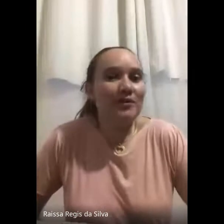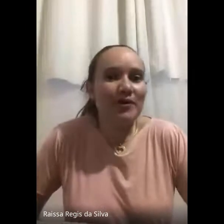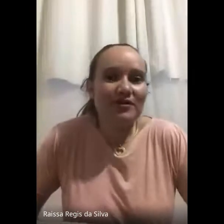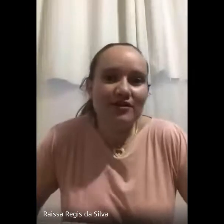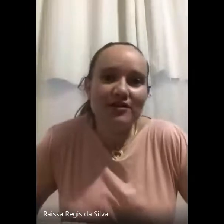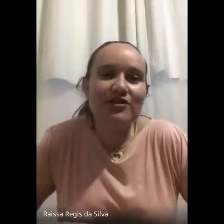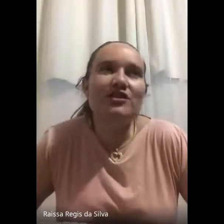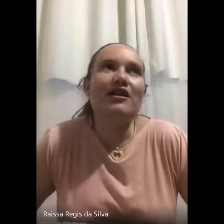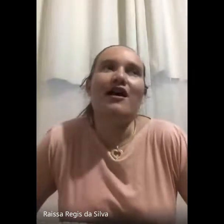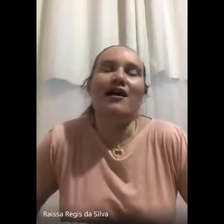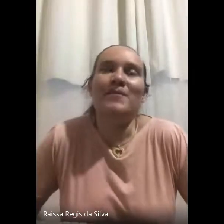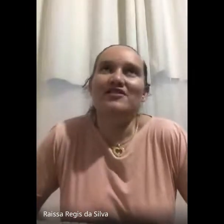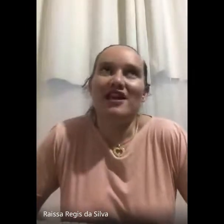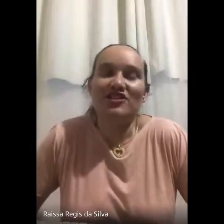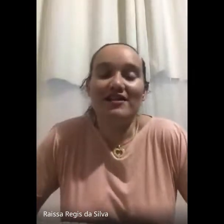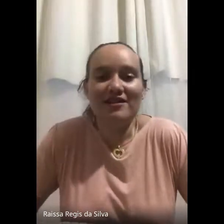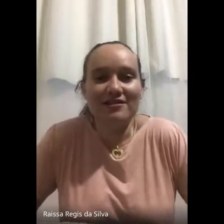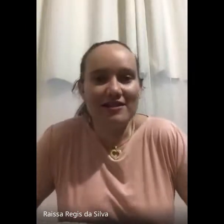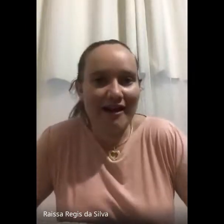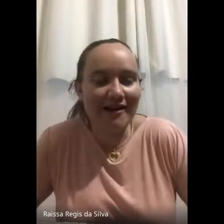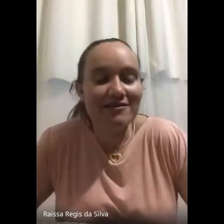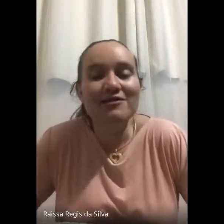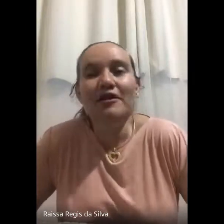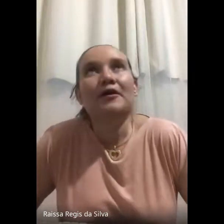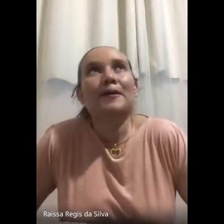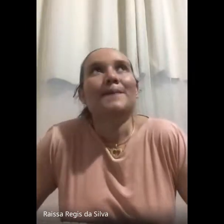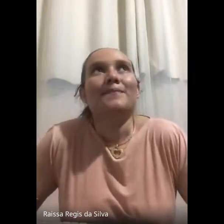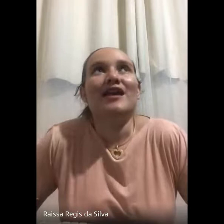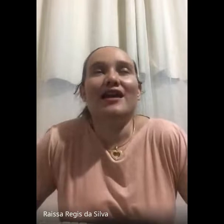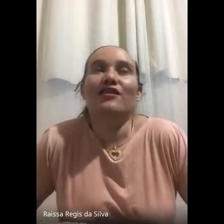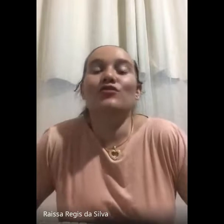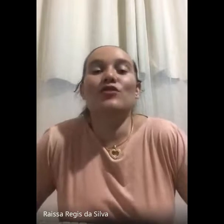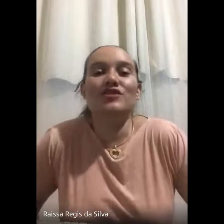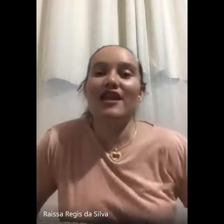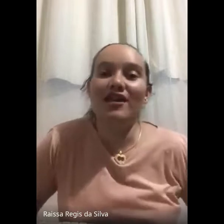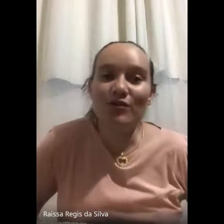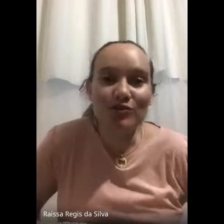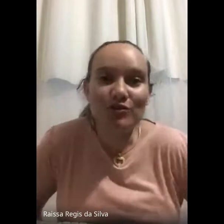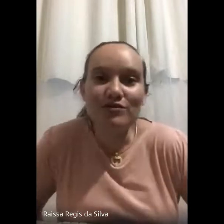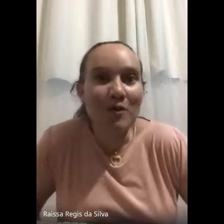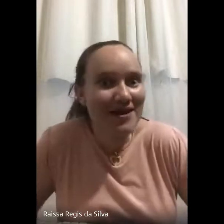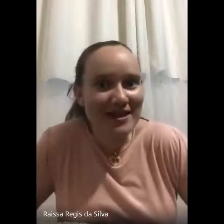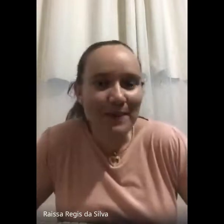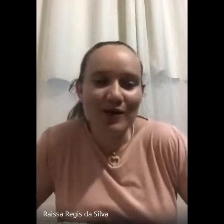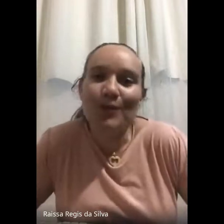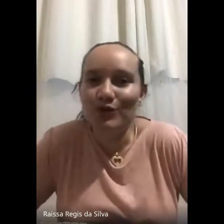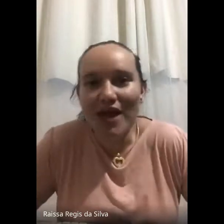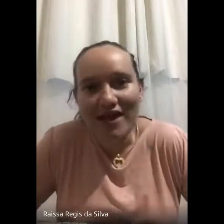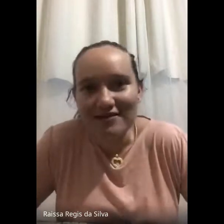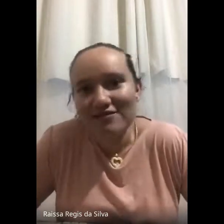muito importante a aprendizagem da escrita de sinais. Não estou dizendo que os surdos não precisem